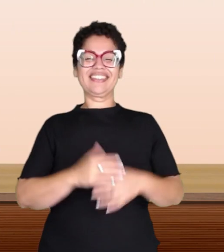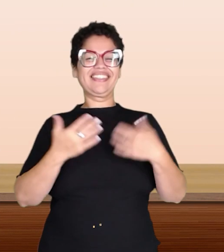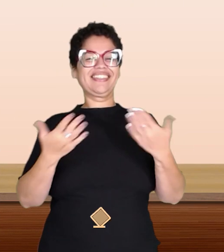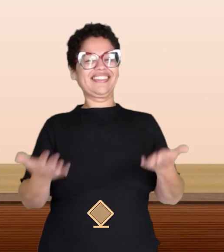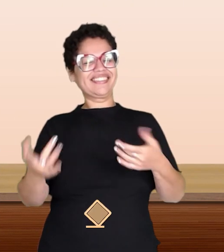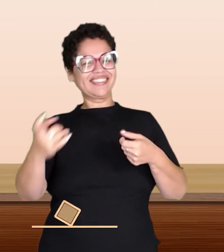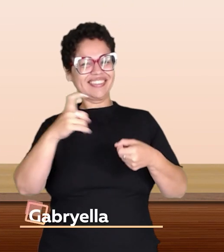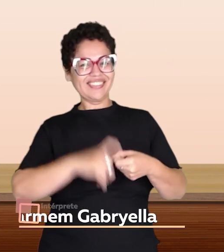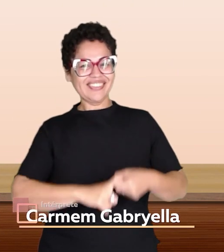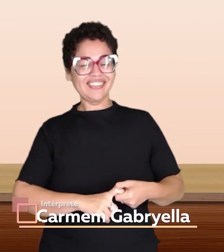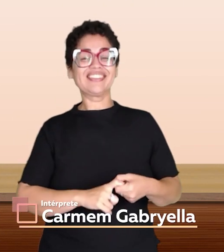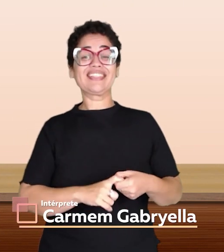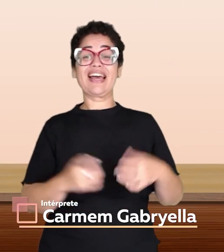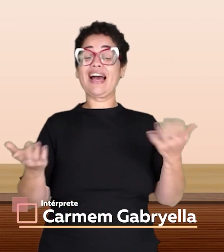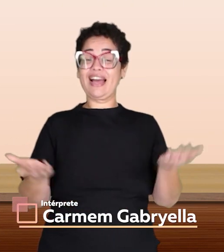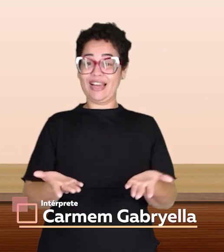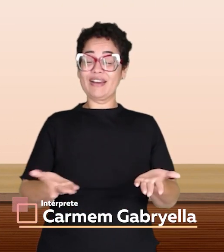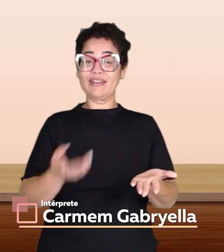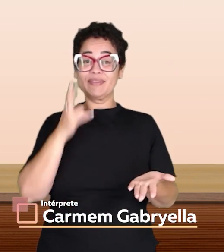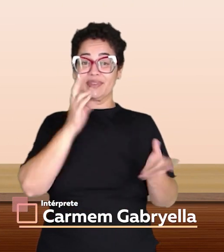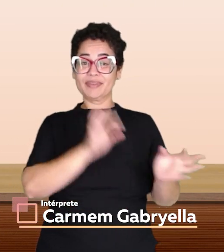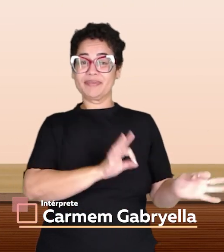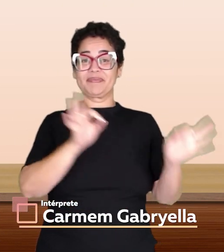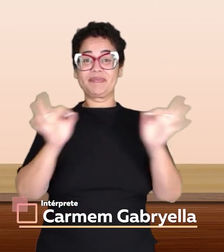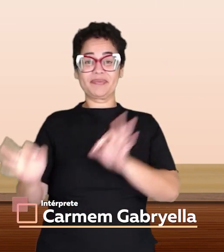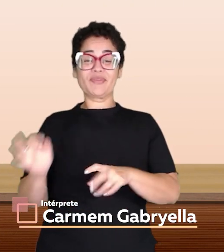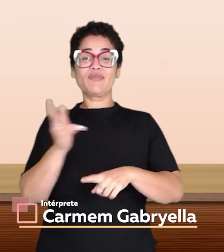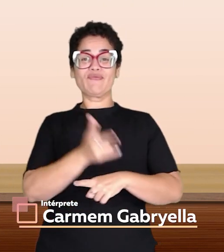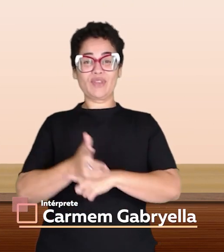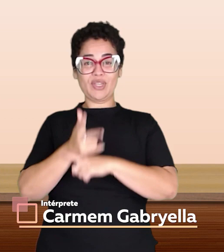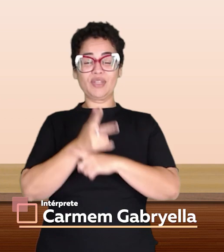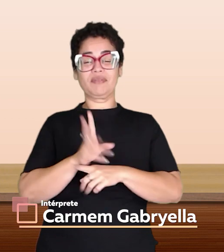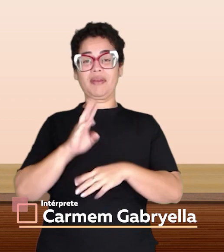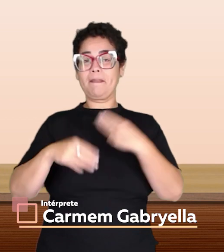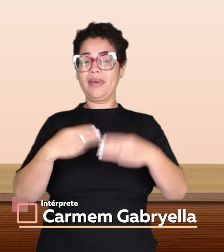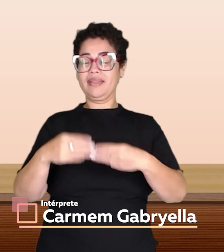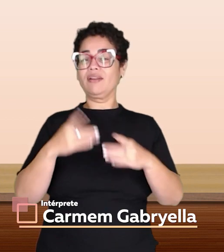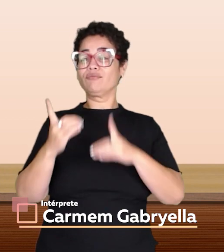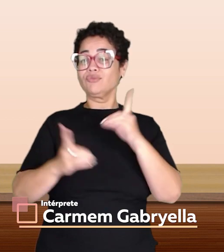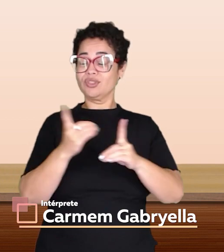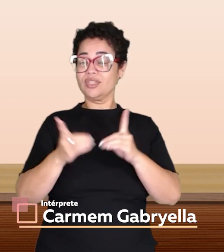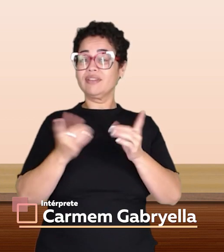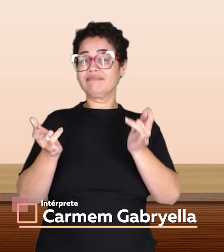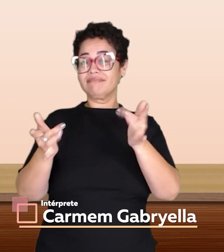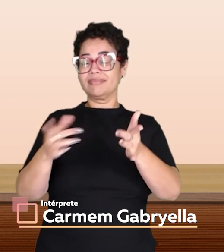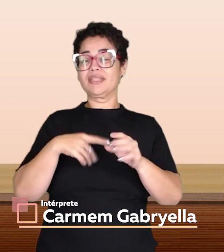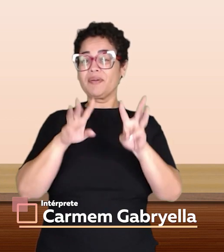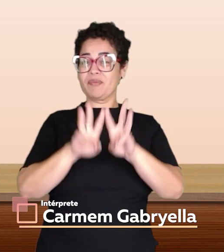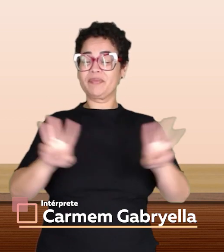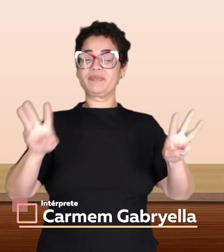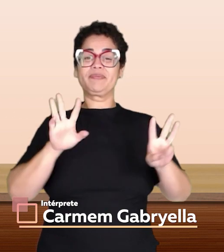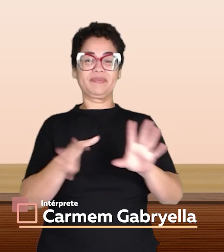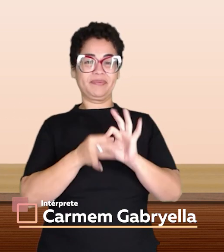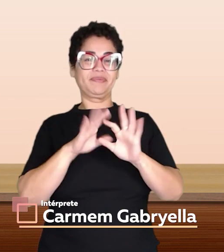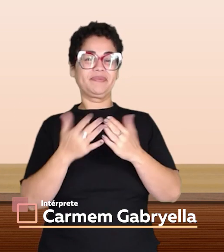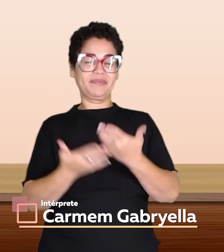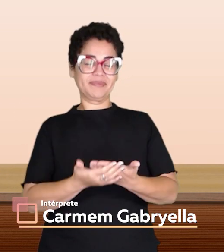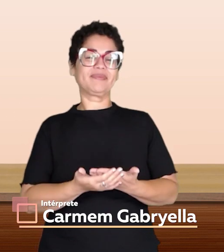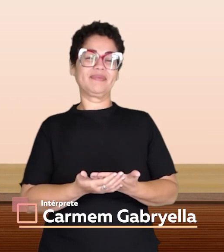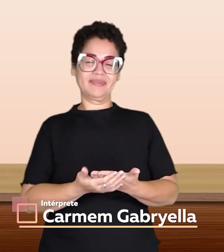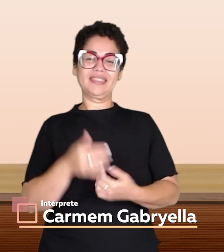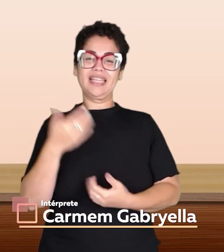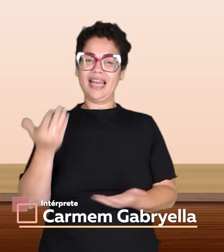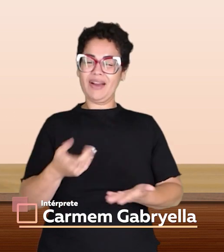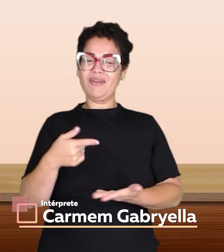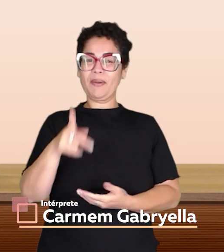voltamos pessoal e agora vamos assistir a um vídeo que faz parte do material didático disponível no portal conexão score gente